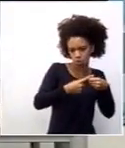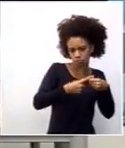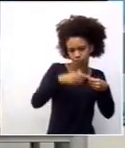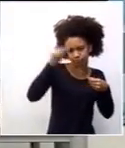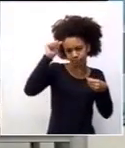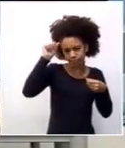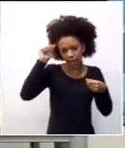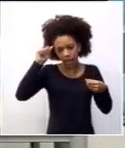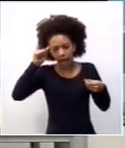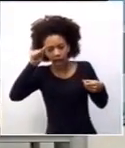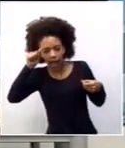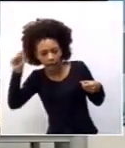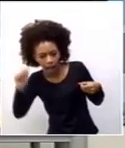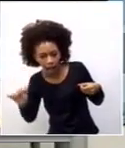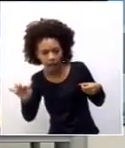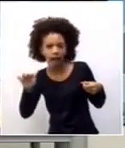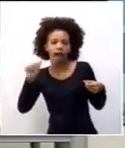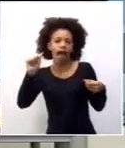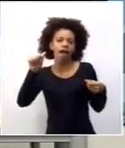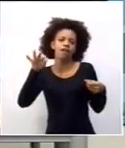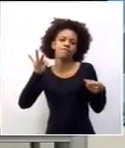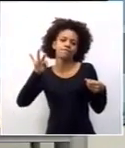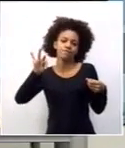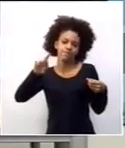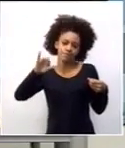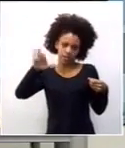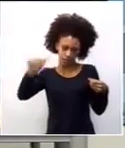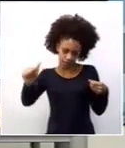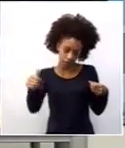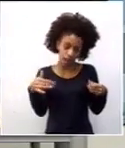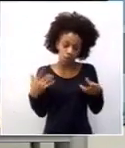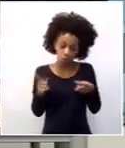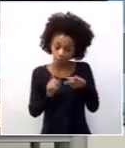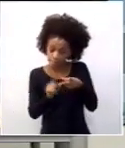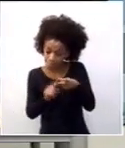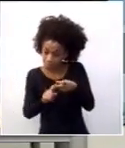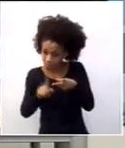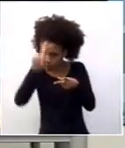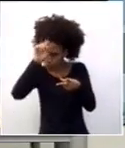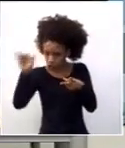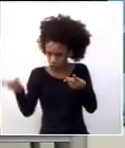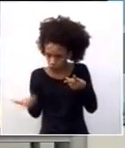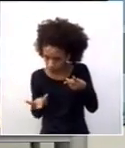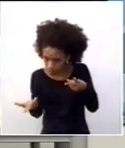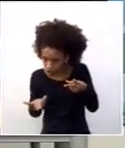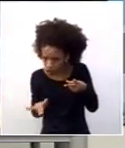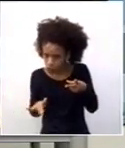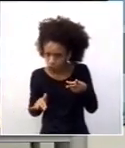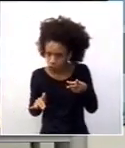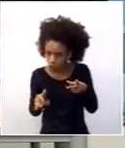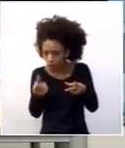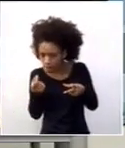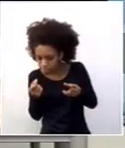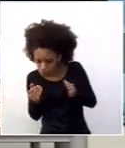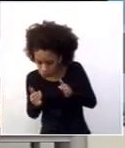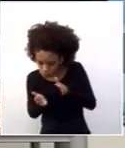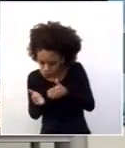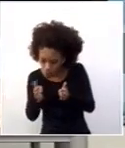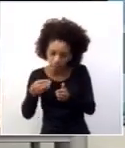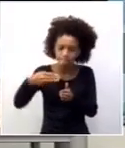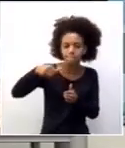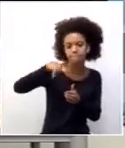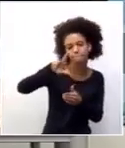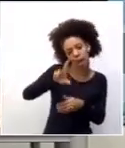do mar Mediterrâneo, enquanto o Baixo Egito vai ficar ali mais próximo ao mar Mediterrâneo, ao delta do Nilo. Então o